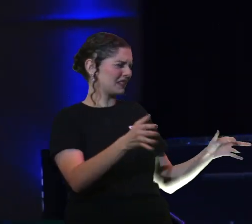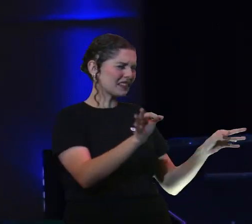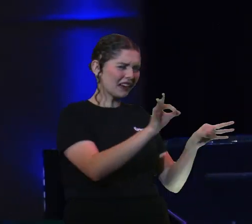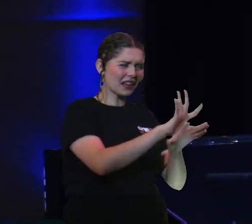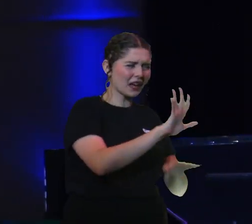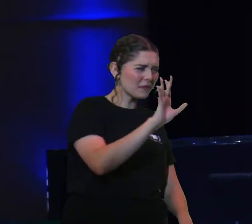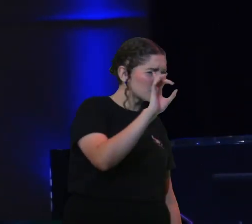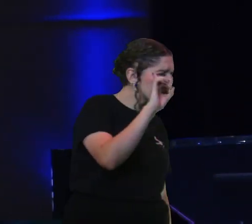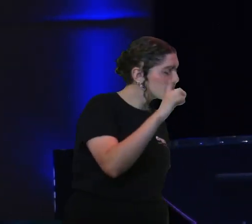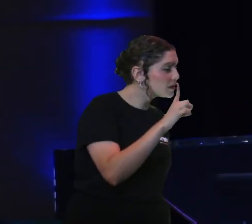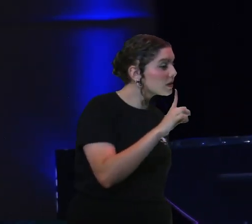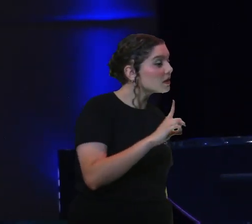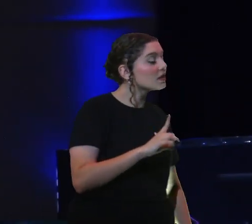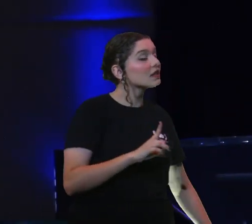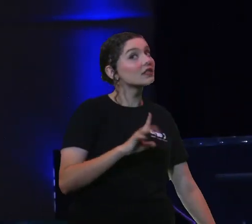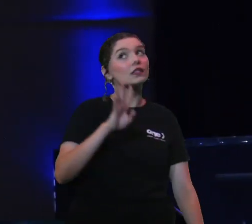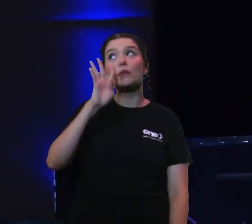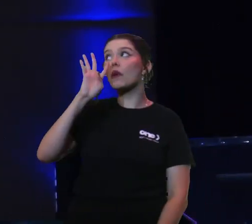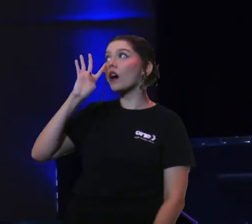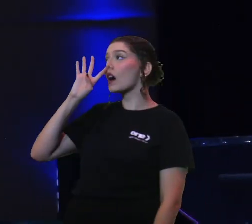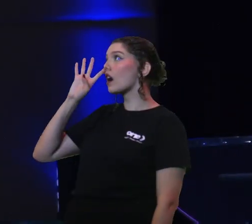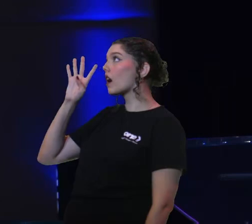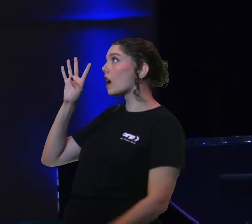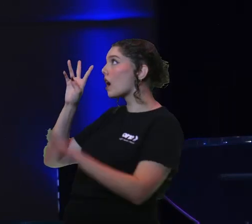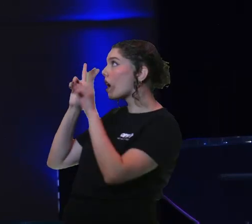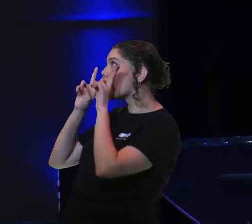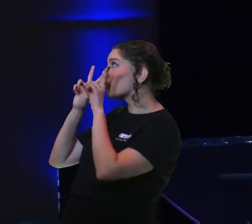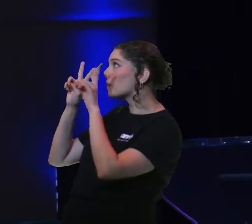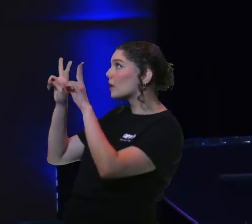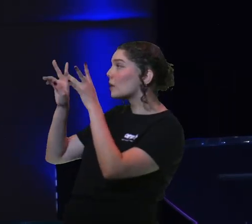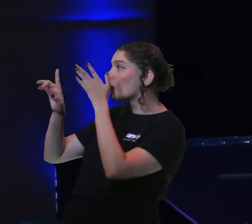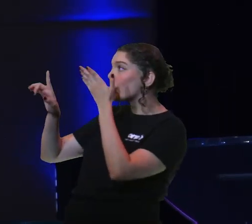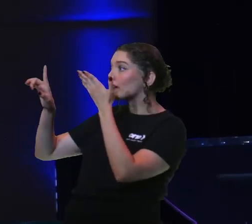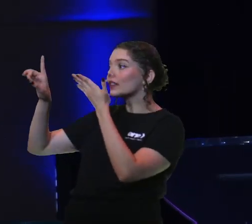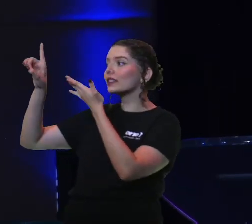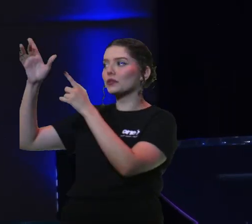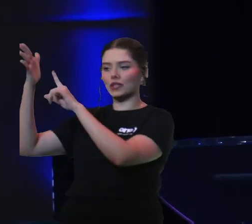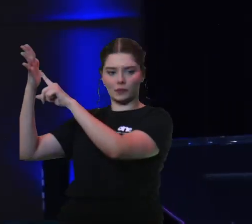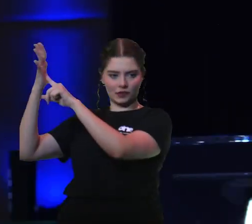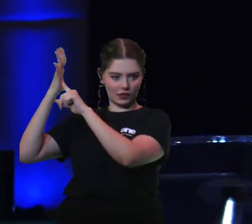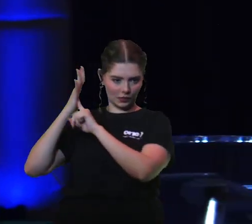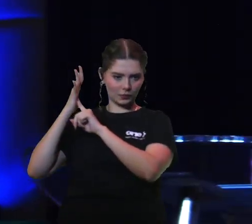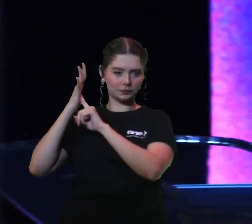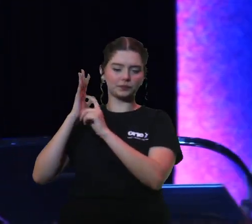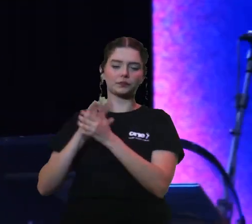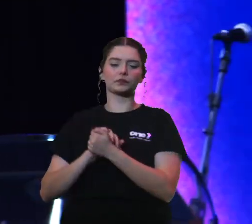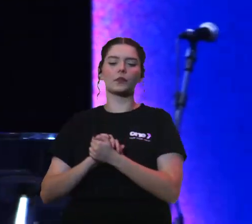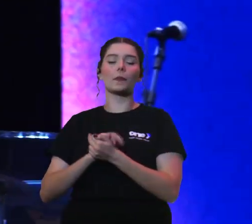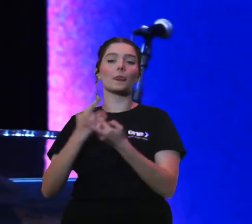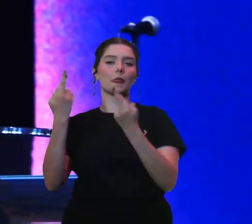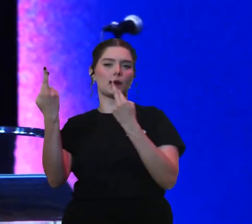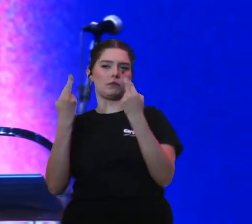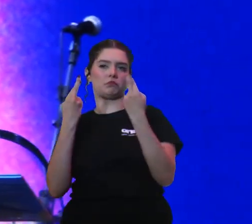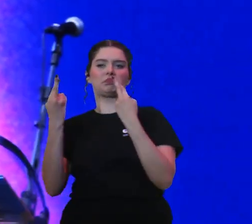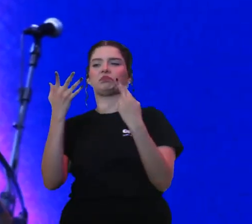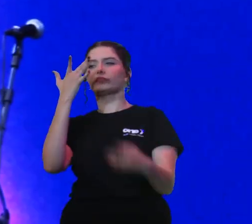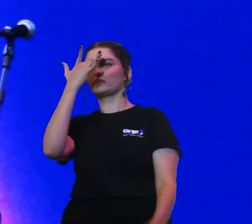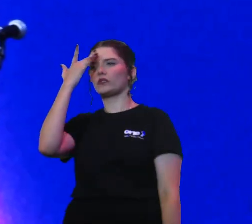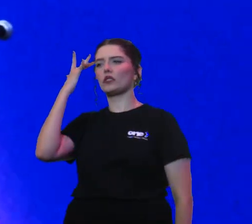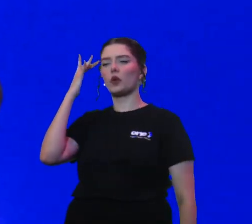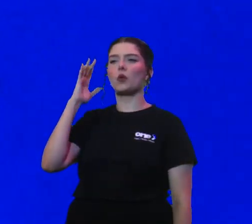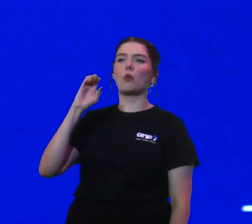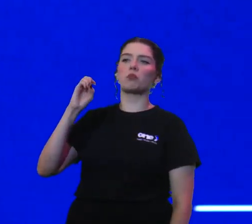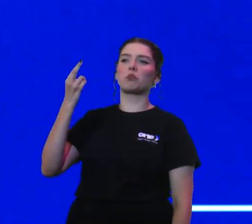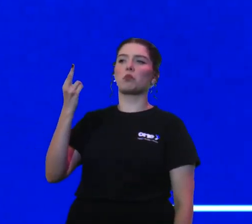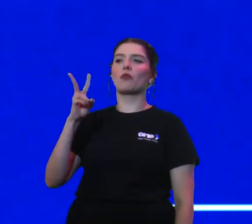Comece a se impressionar com aquilo que eu estou vendo. Olha como é diferente. Quando você tem um relacionamento com alguém, ou você vai se casar